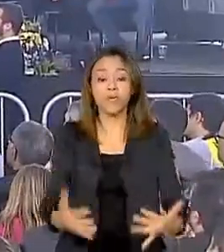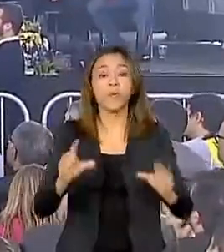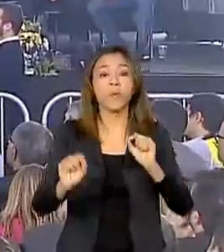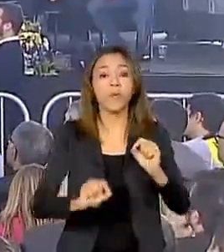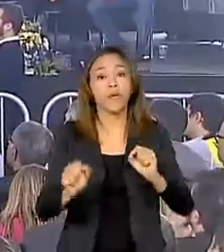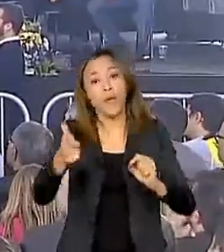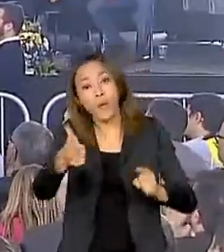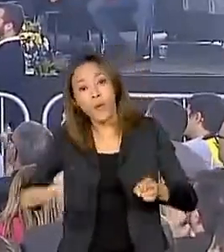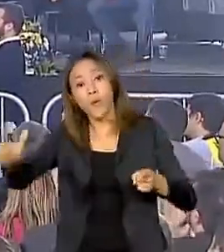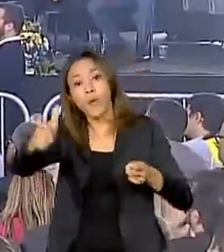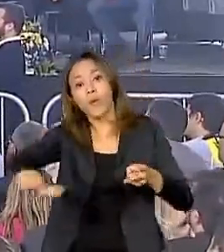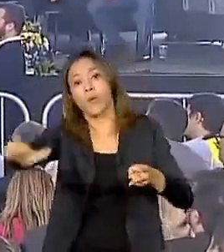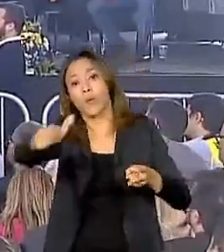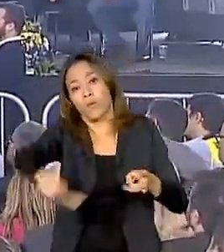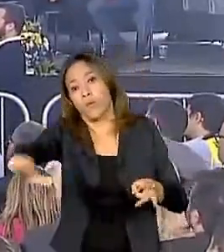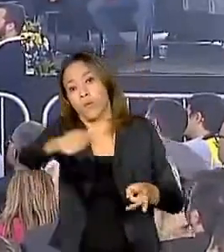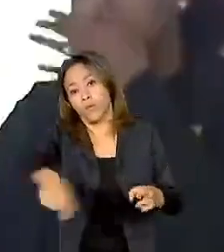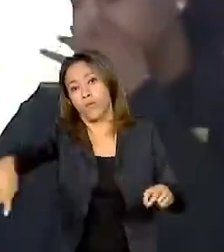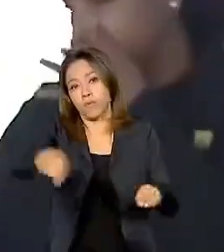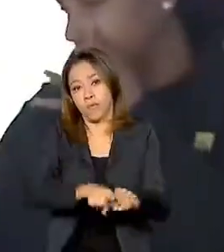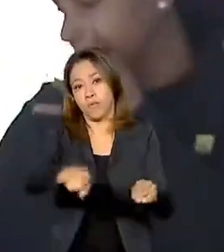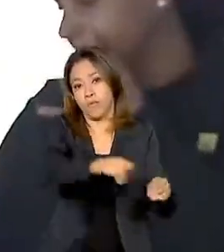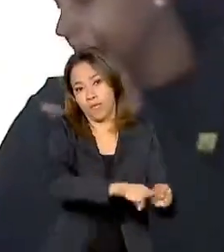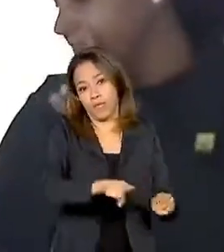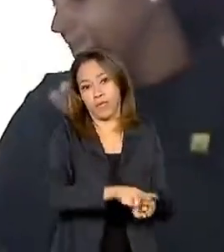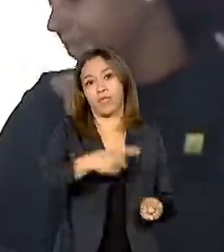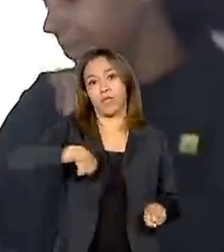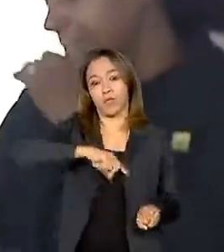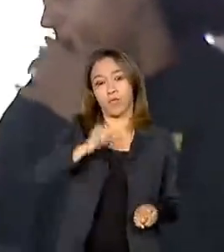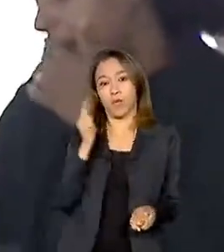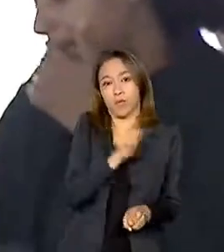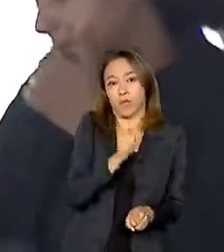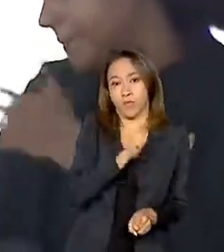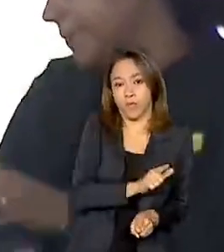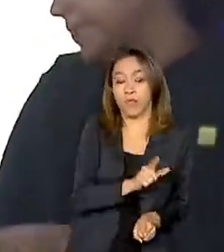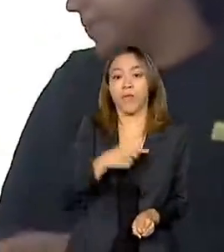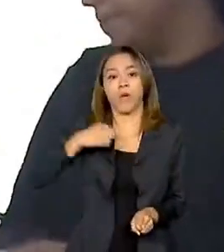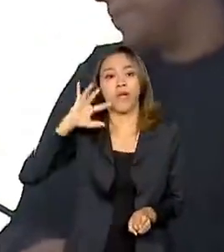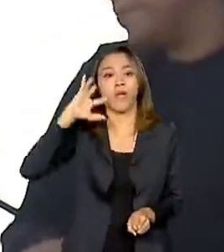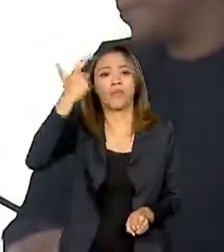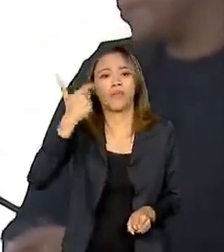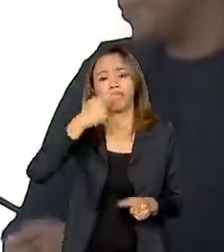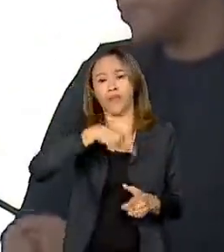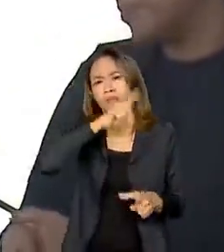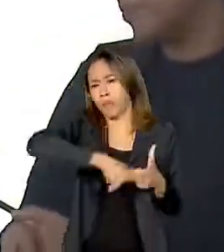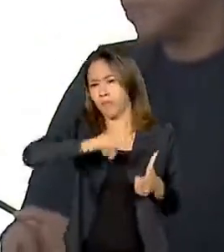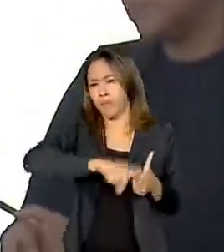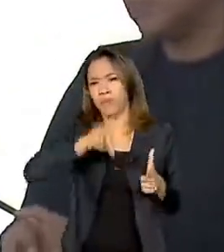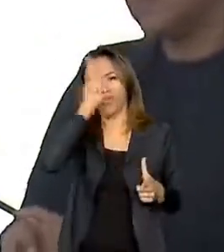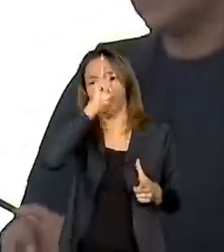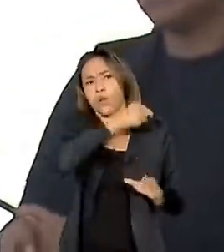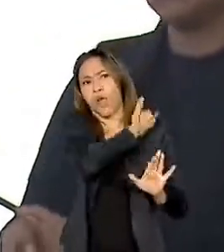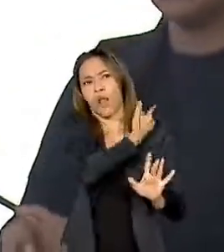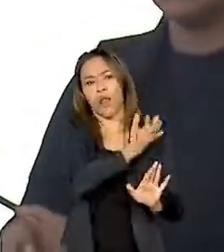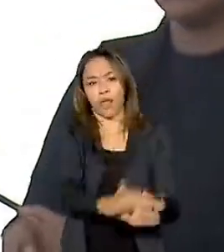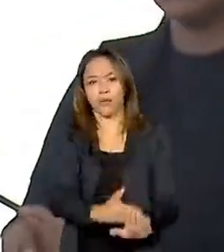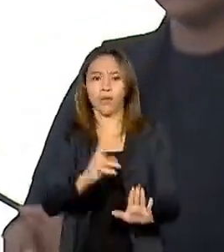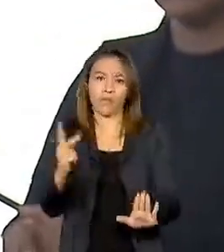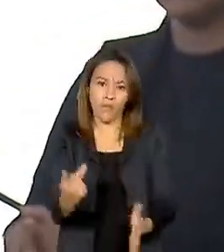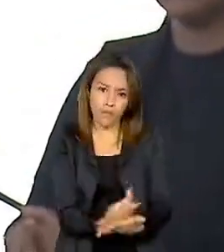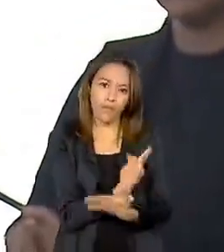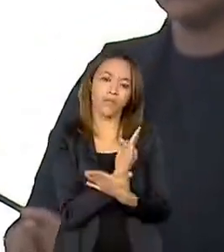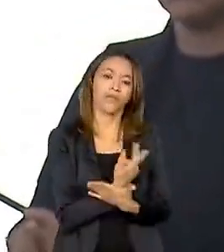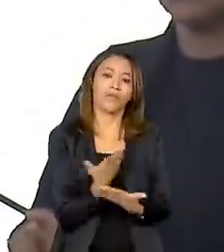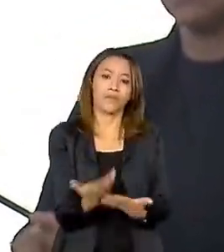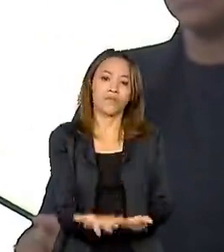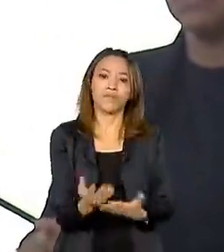outras parcerias que nós estamos construindo. A parceria para resolver outro problema histórico da Baixada. A parceria para as obras